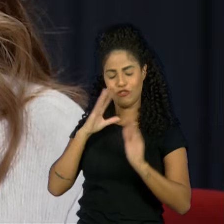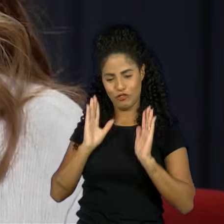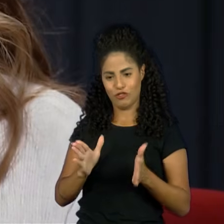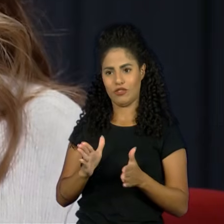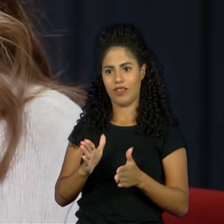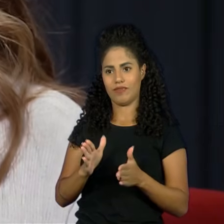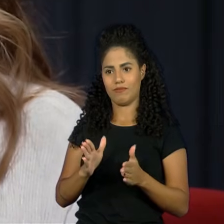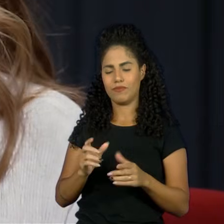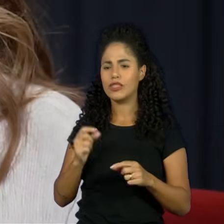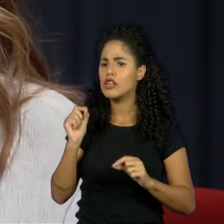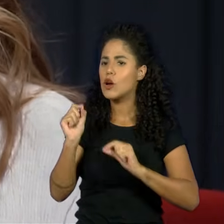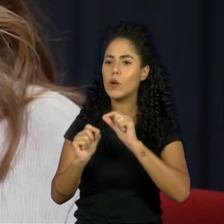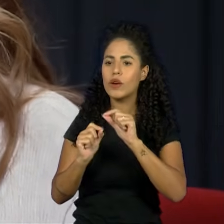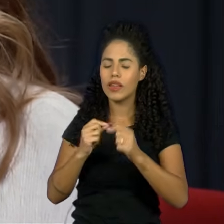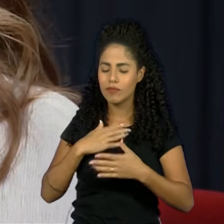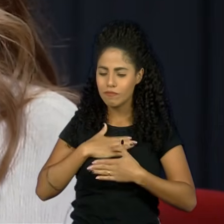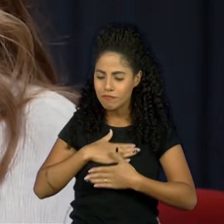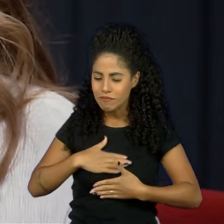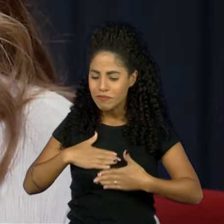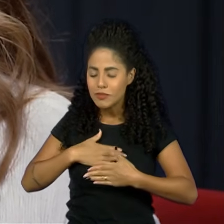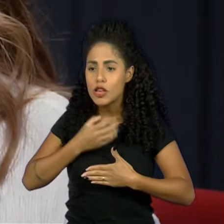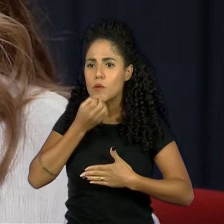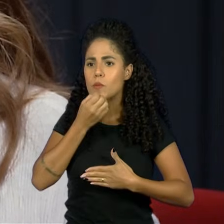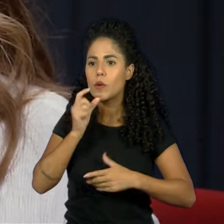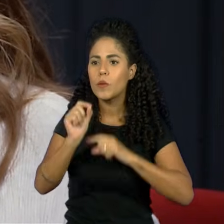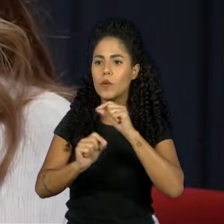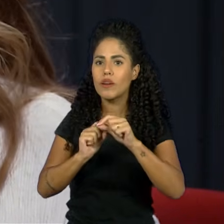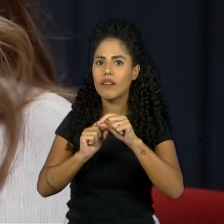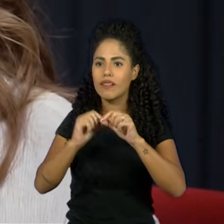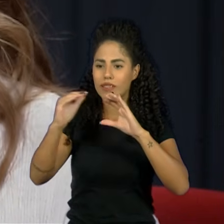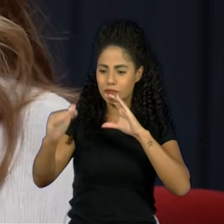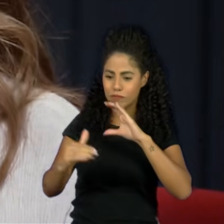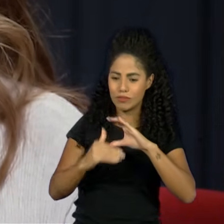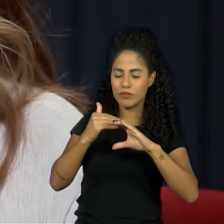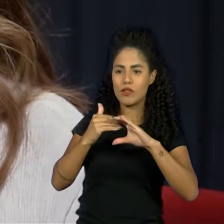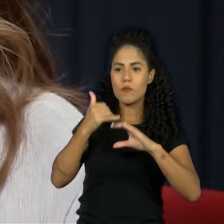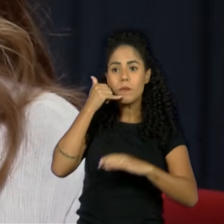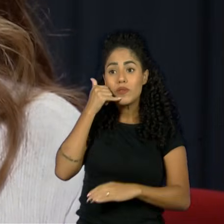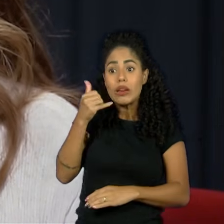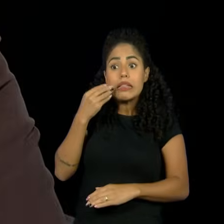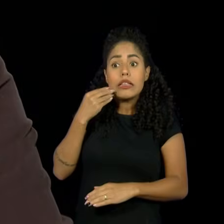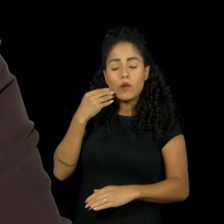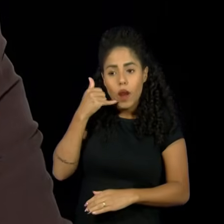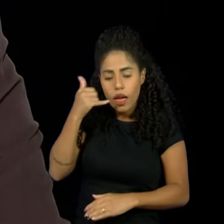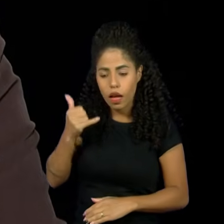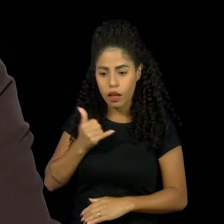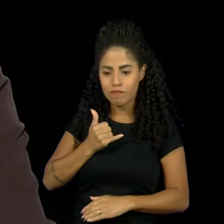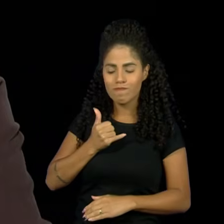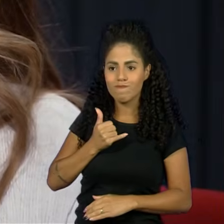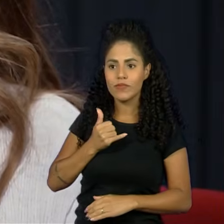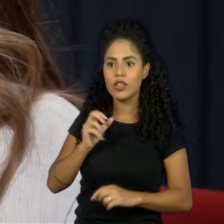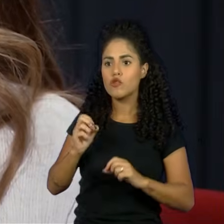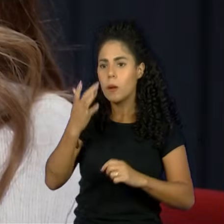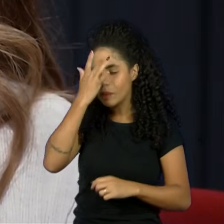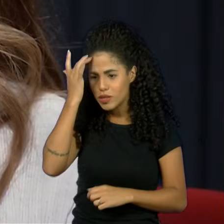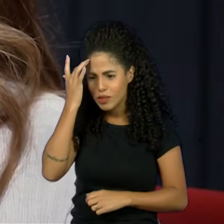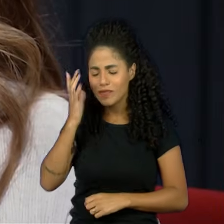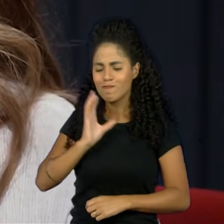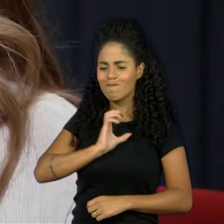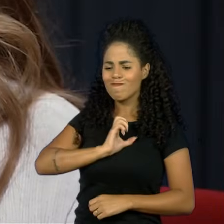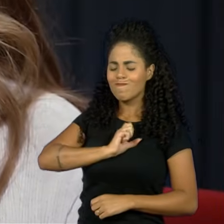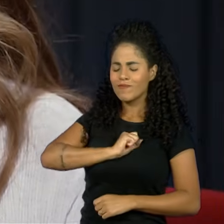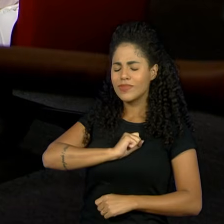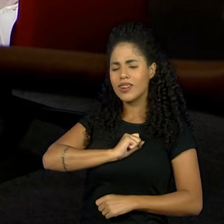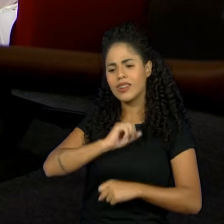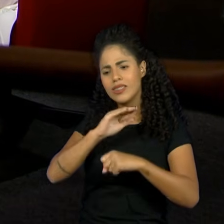qual é a coisa mais gostosa do mundo? É você ver uma chamada perdida. De alguém que você gosta muito, que